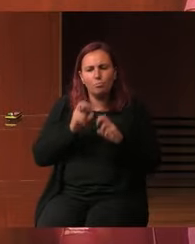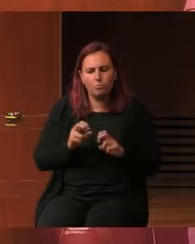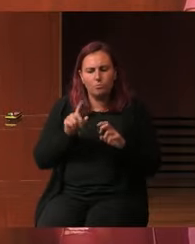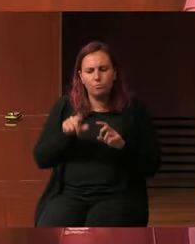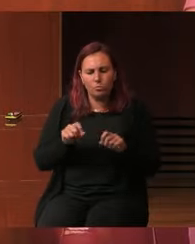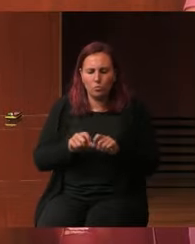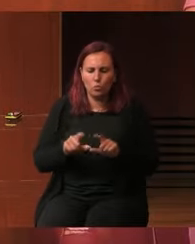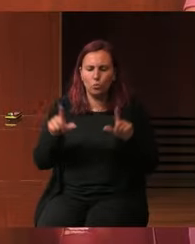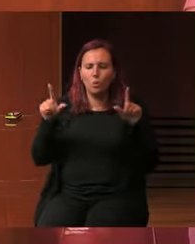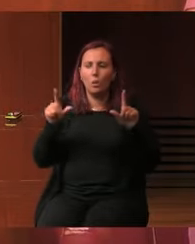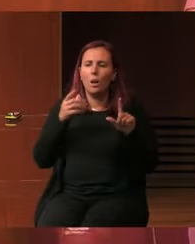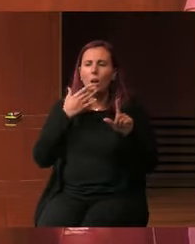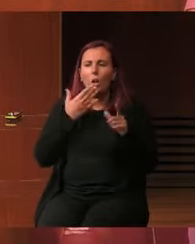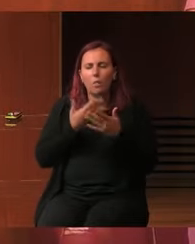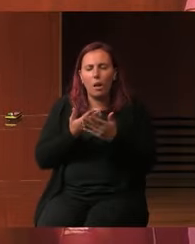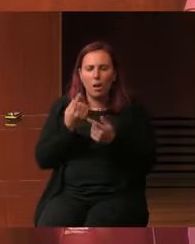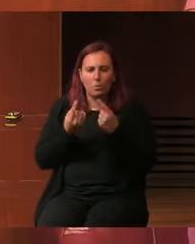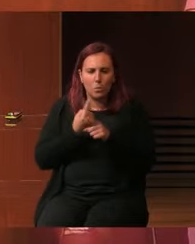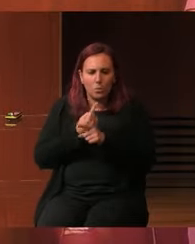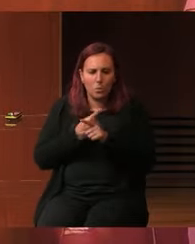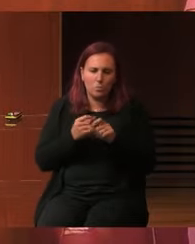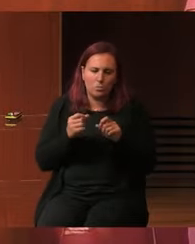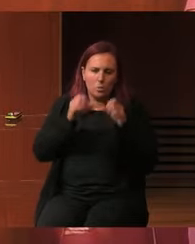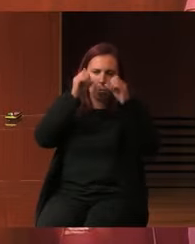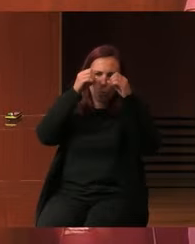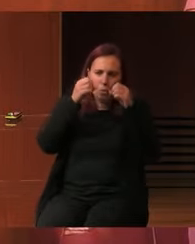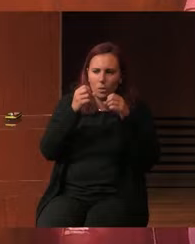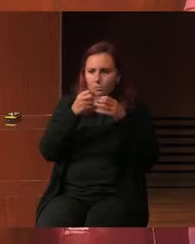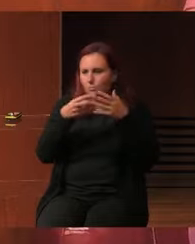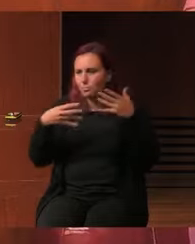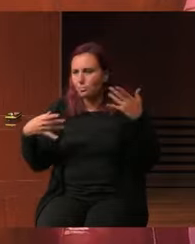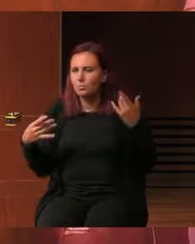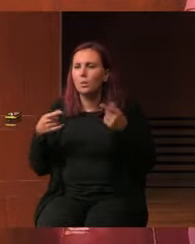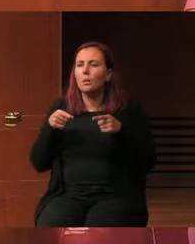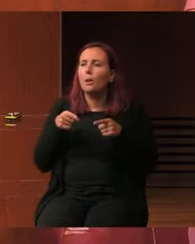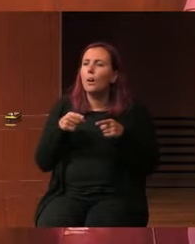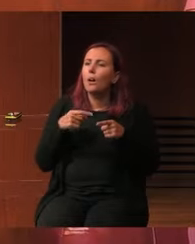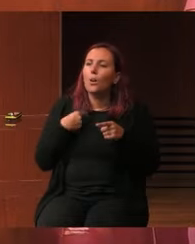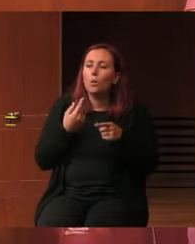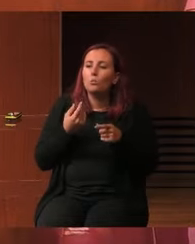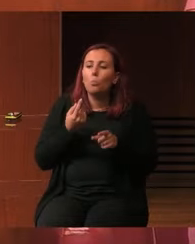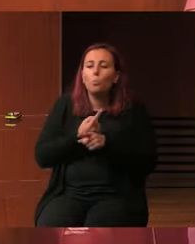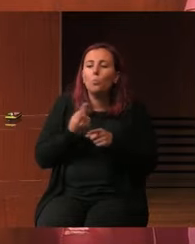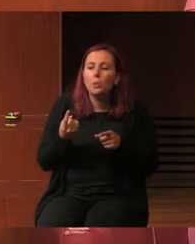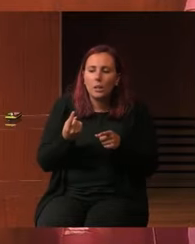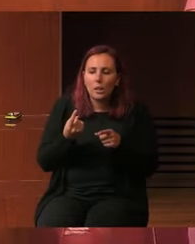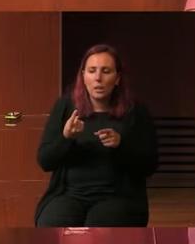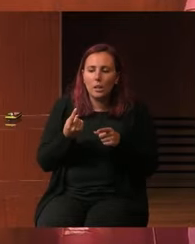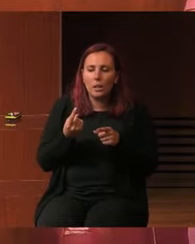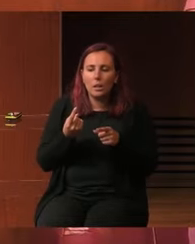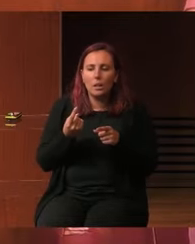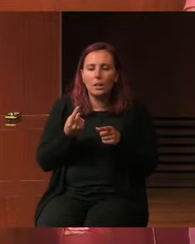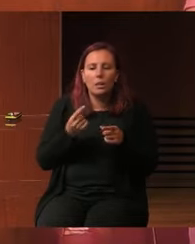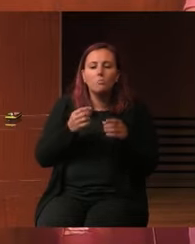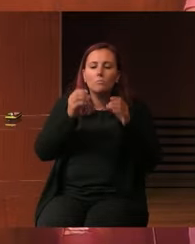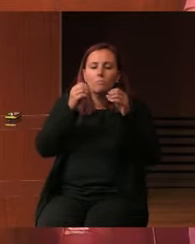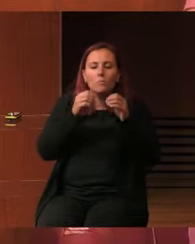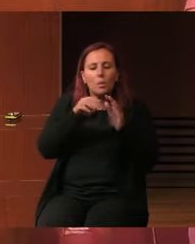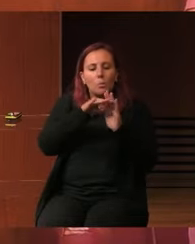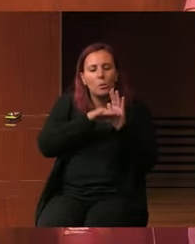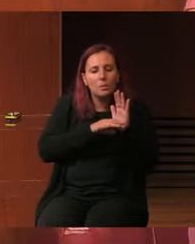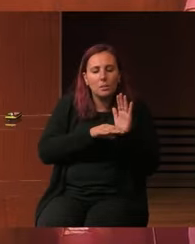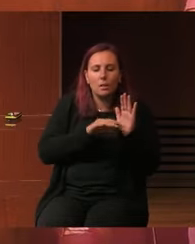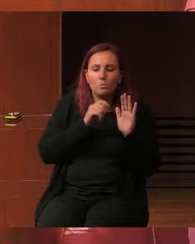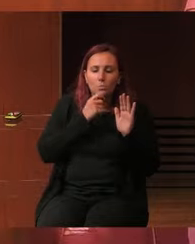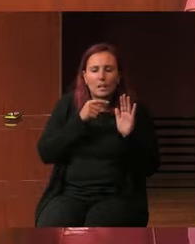pesquisa e nos dá algo, portanto, um Google por aí fora, nós não conhecemos as razões que o algoritmo tem para nos ter dado aquela informação em vez